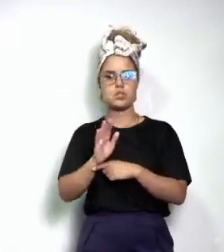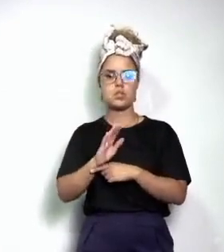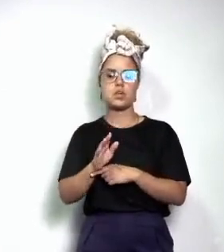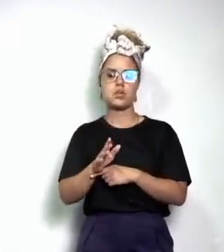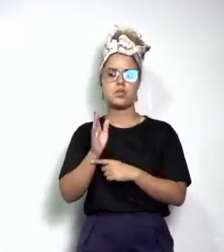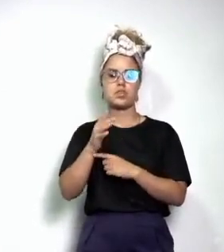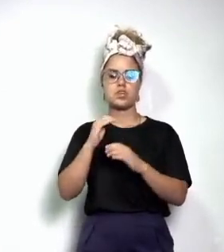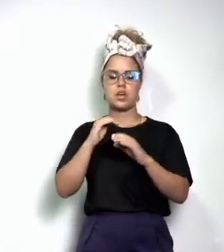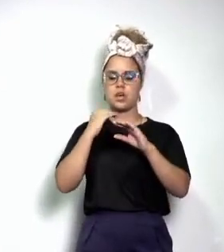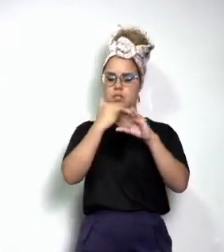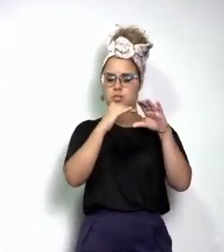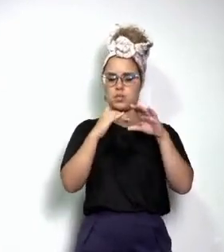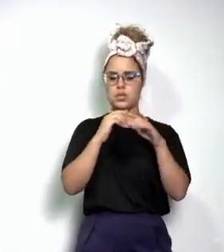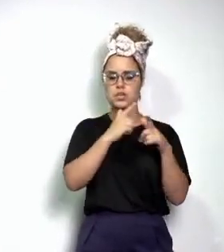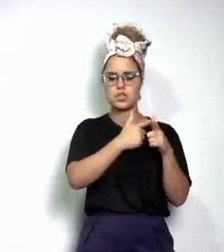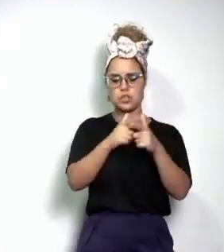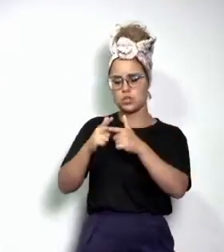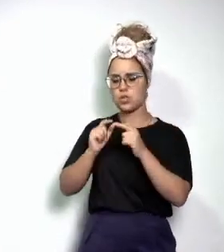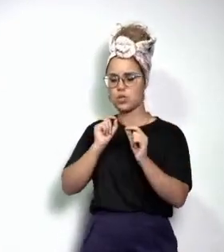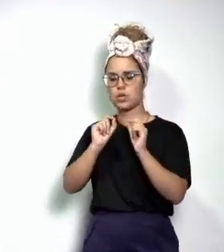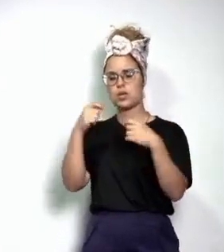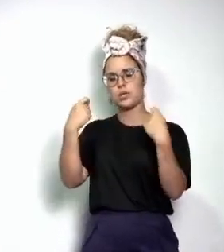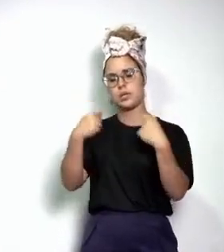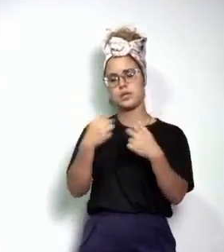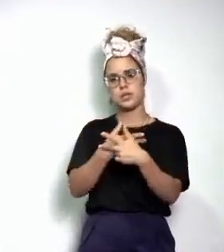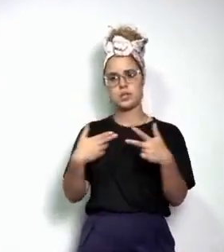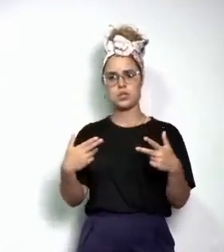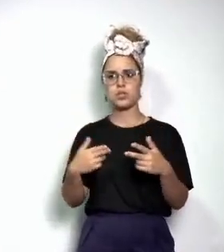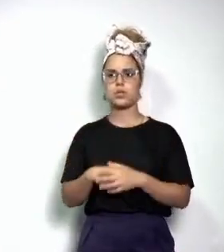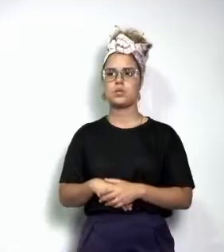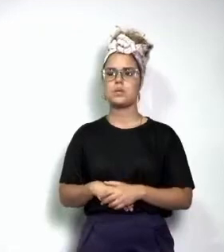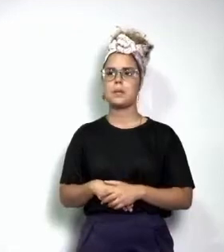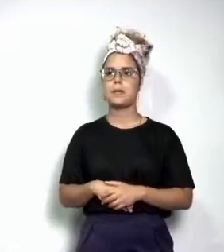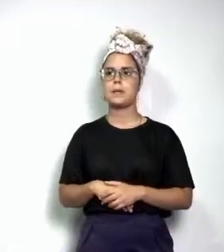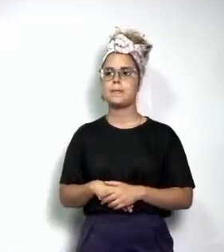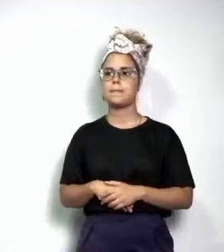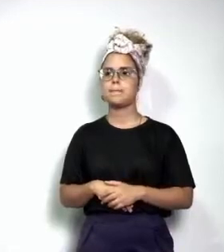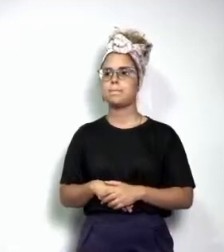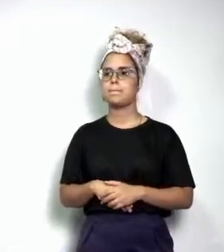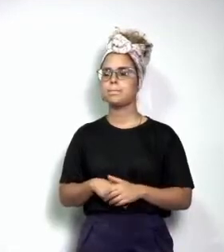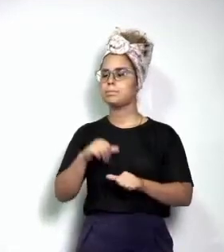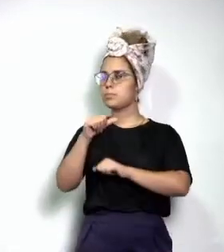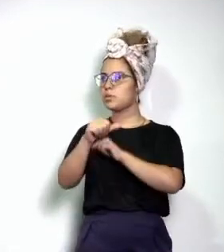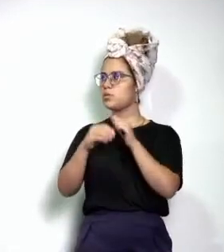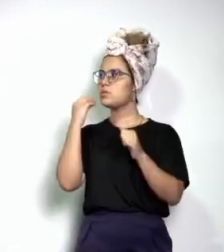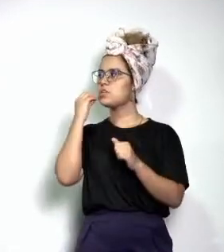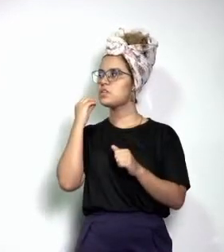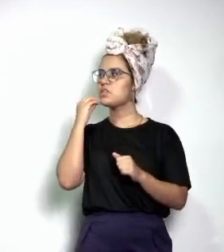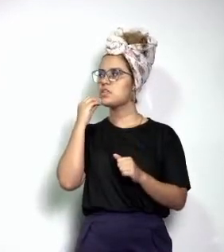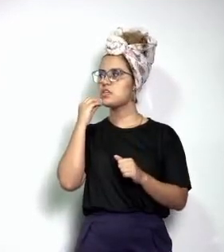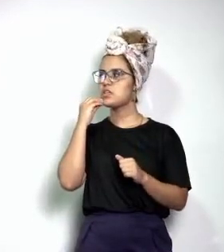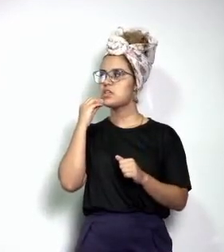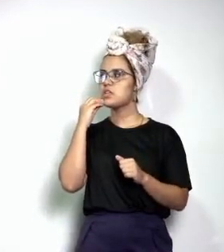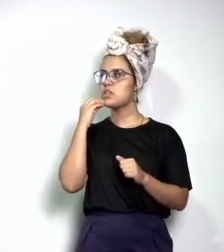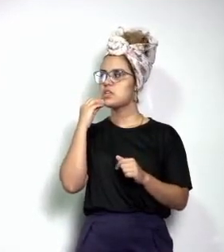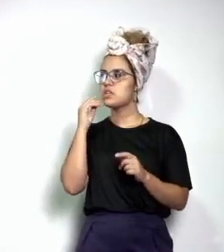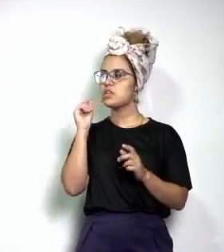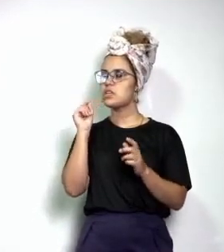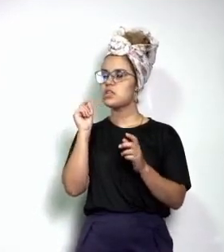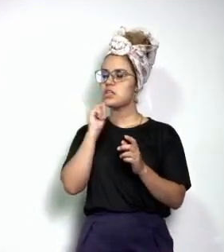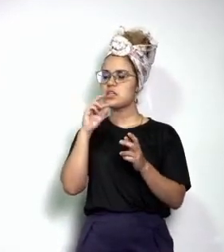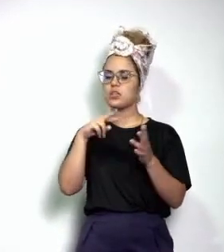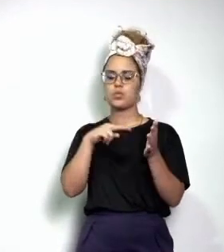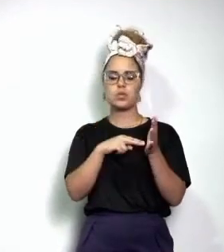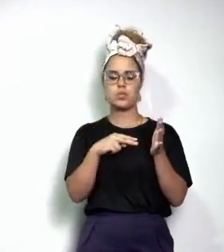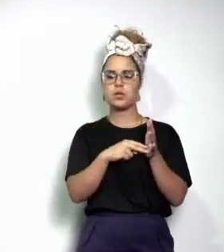já direciona assim o tipo de material que você vai precisar. E aí aqui é um outro teste de voltagem, é uma